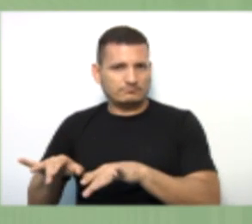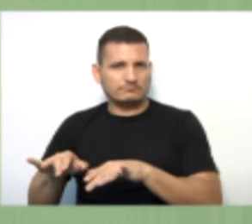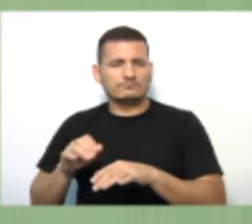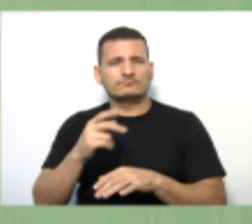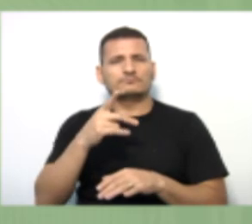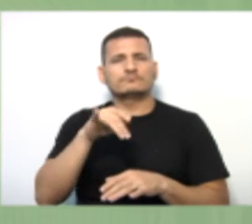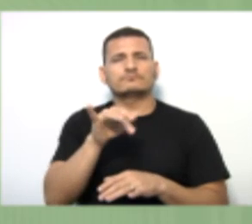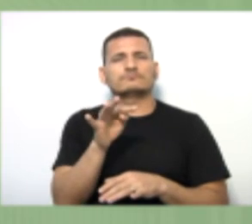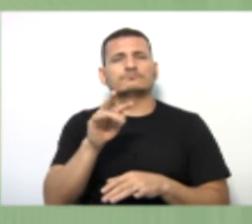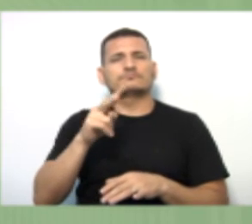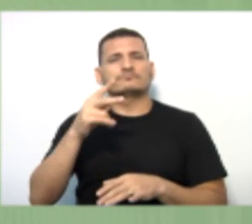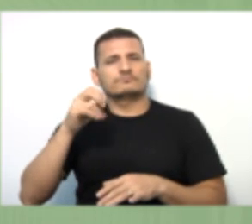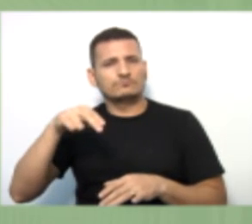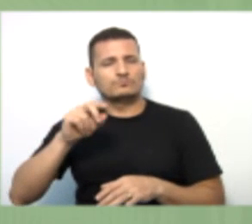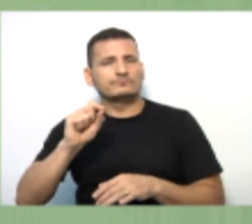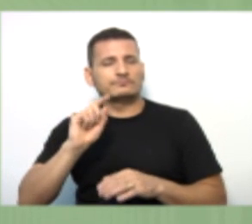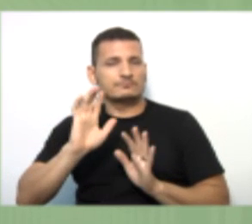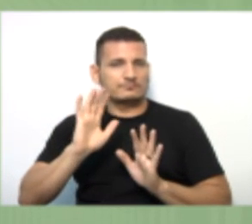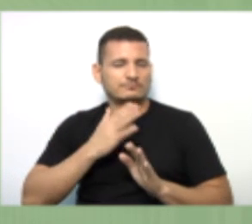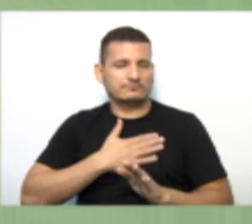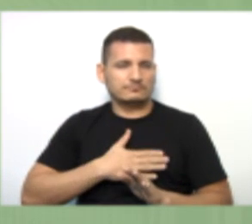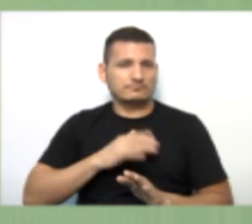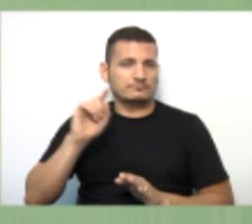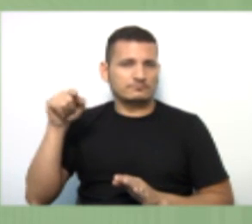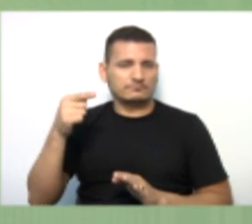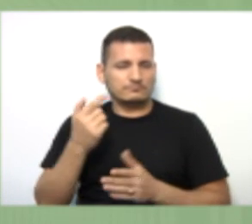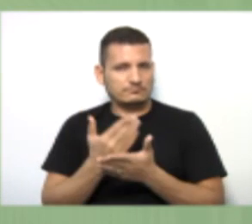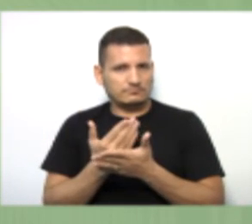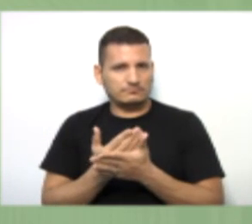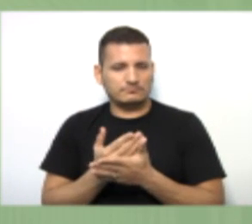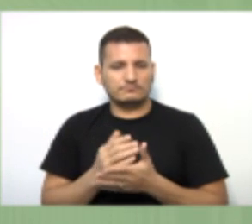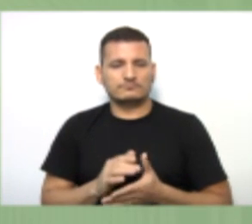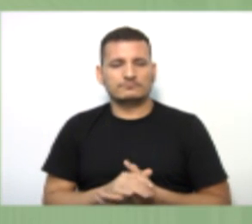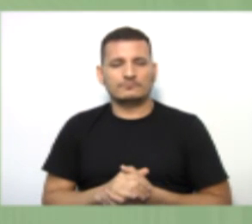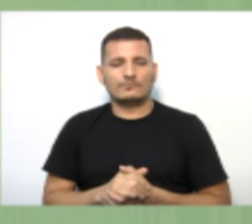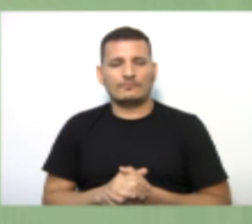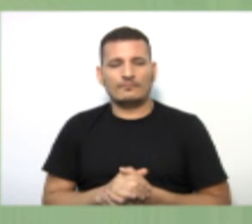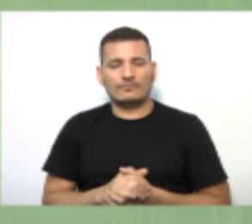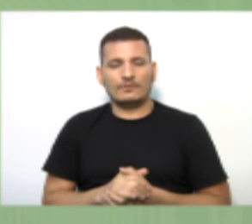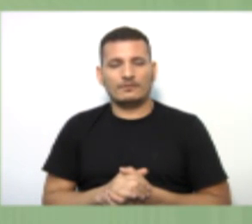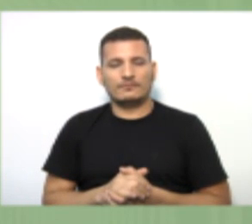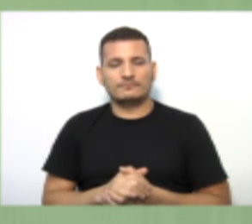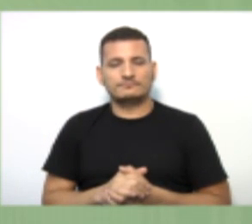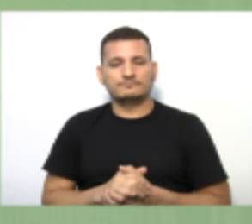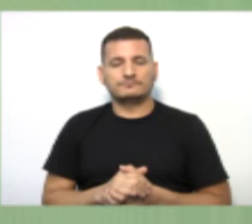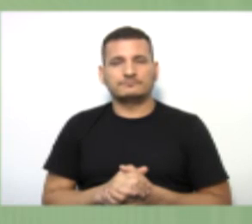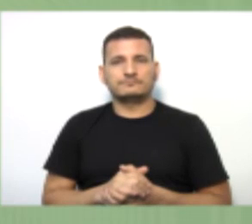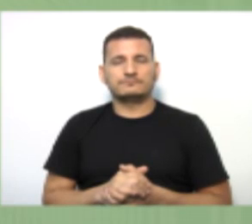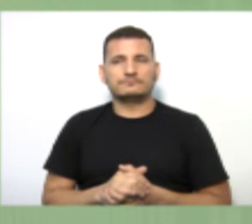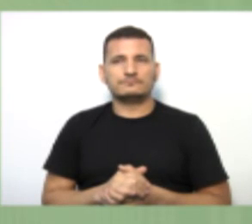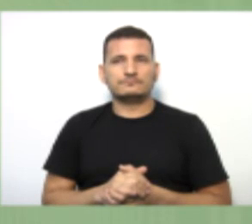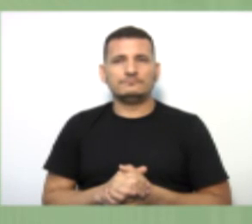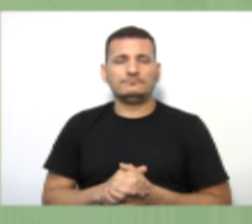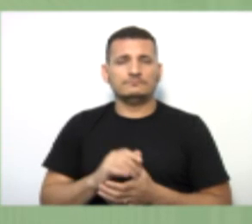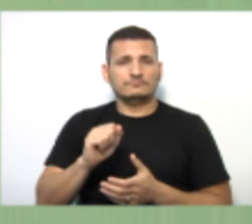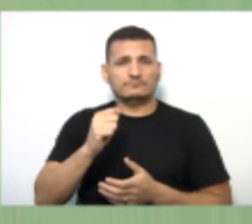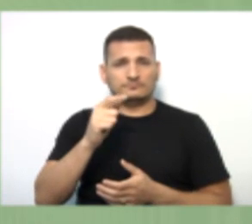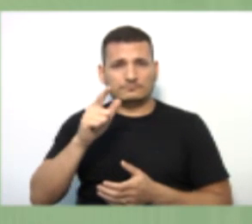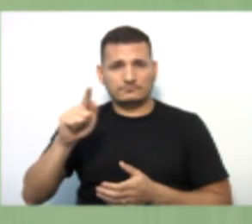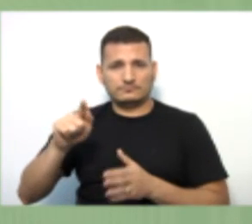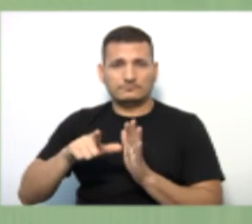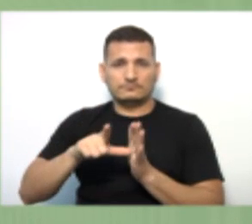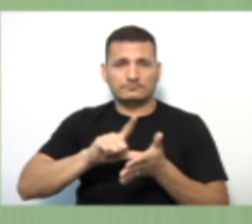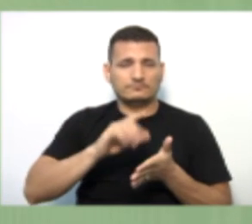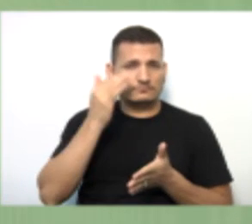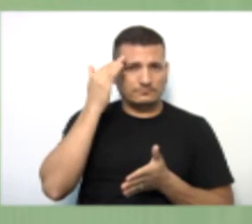Não se preocupe, na próxima aula a gente já vai descobrir bastante o que é Python. Tá? E antes mesmo de escrevermos nossos primeiros algoritmos, vamos entender um pouco